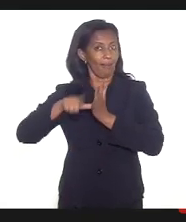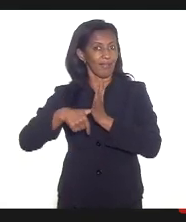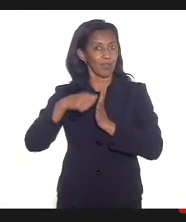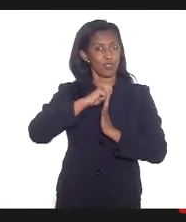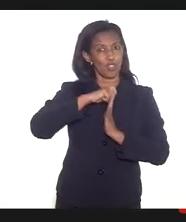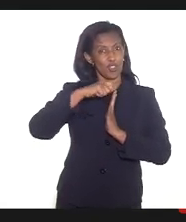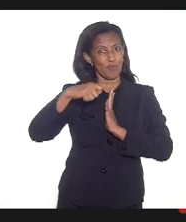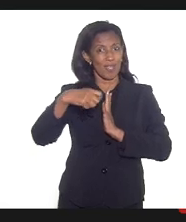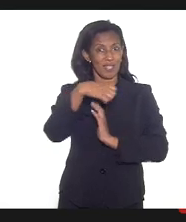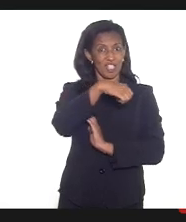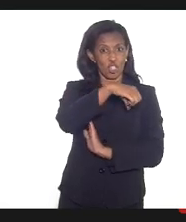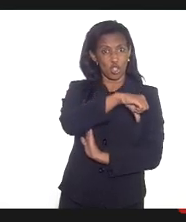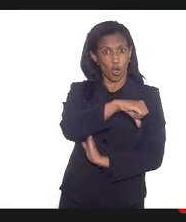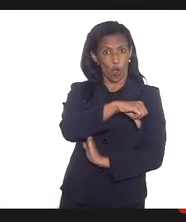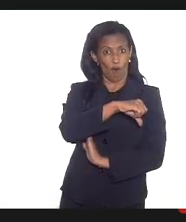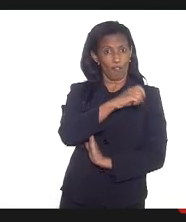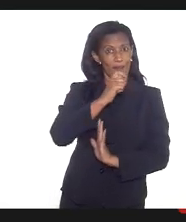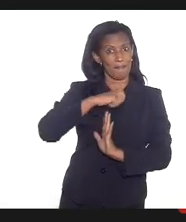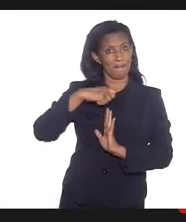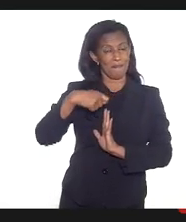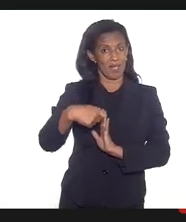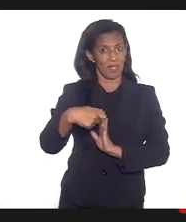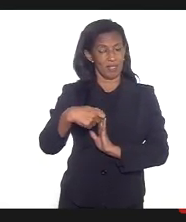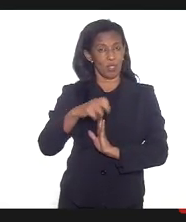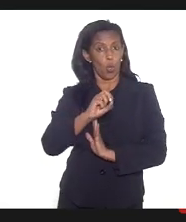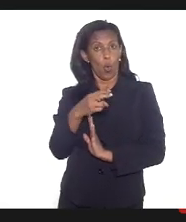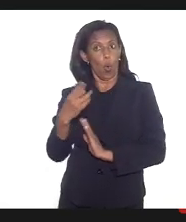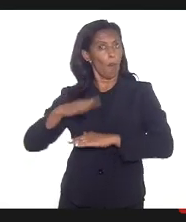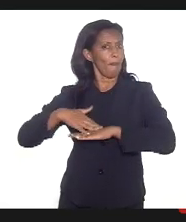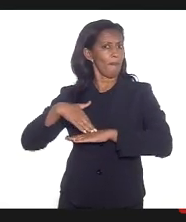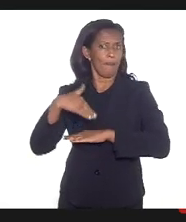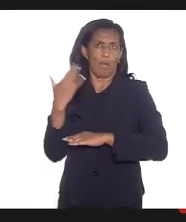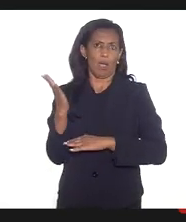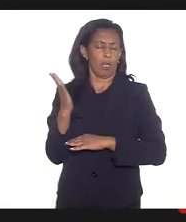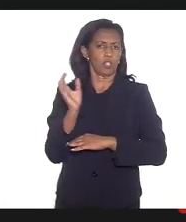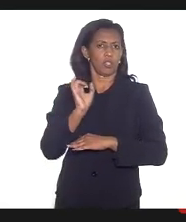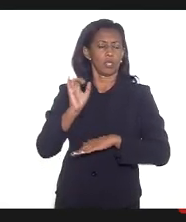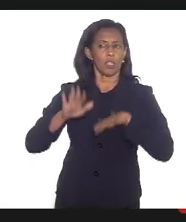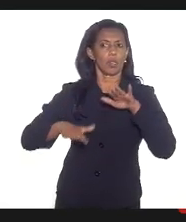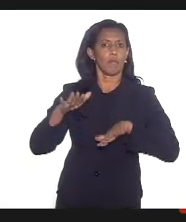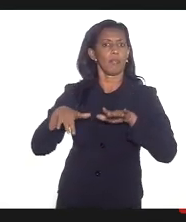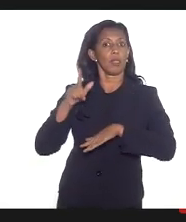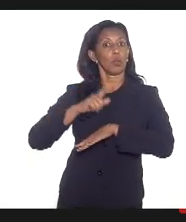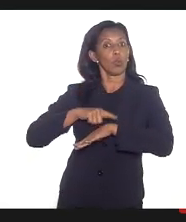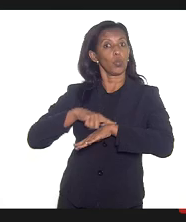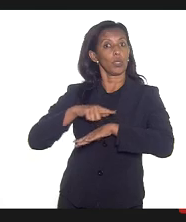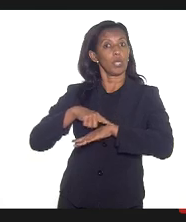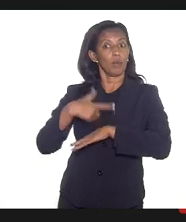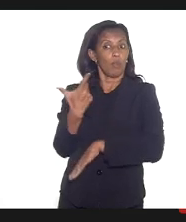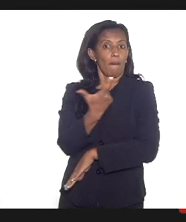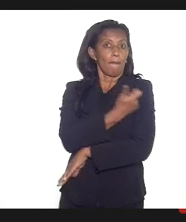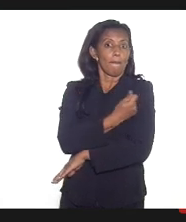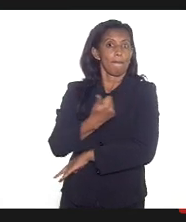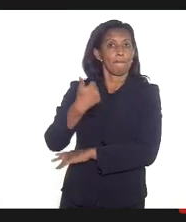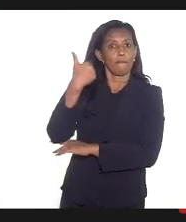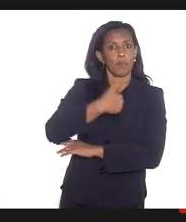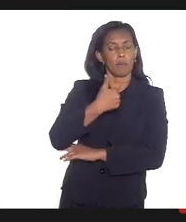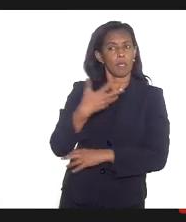de meses de nove meses ou até mais dependendo do tempo que a mulher tomou a vacina